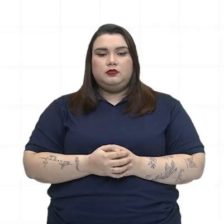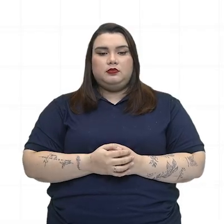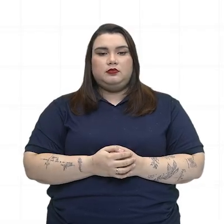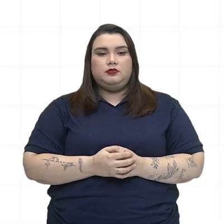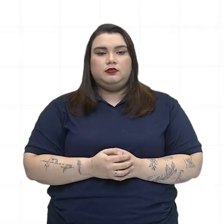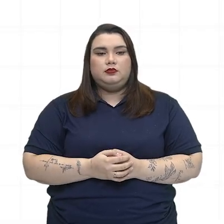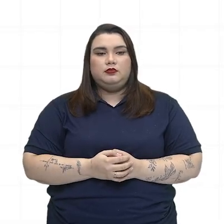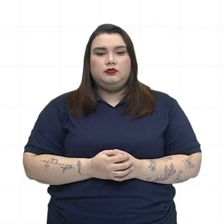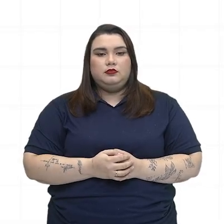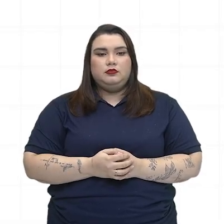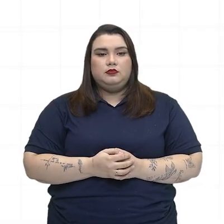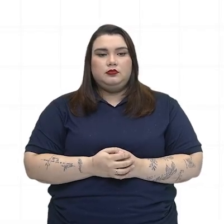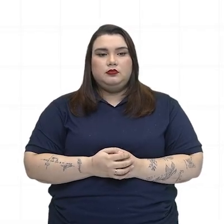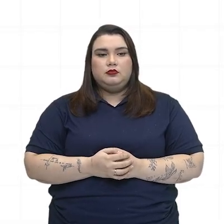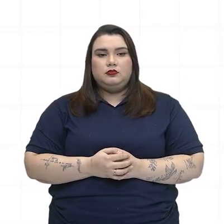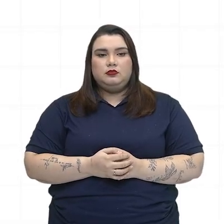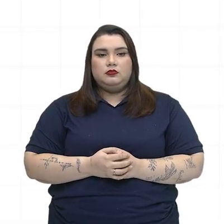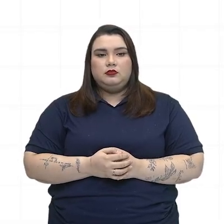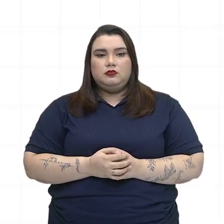foi